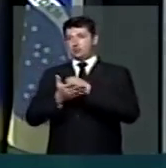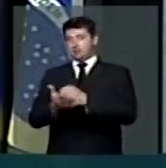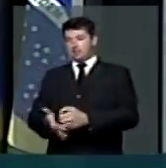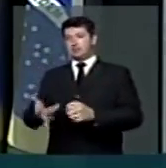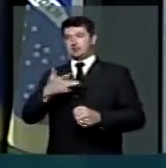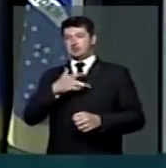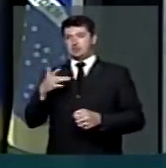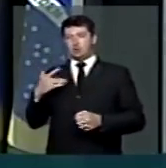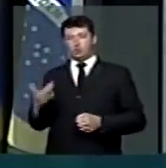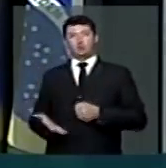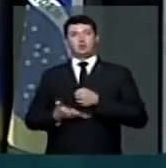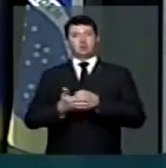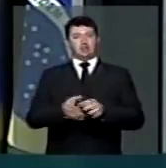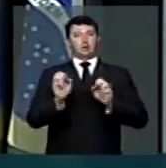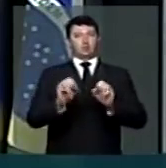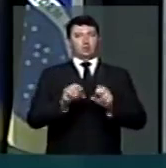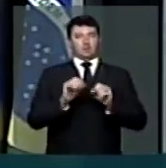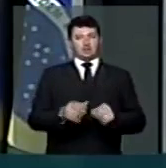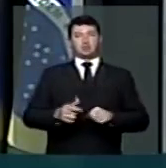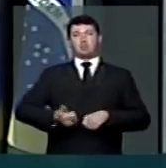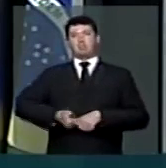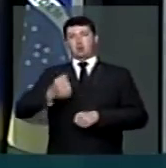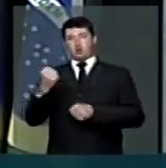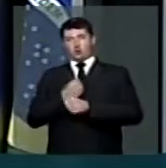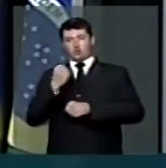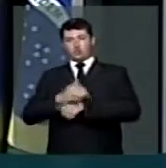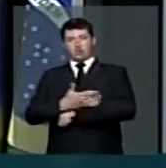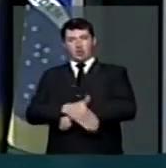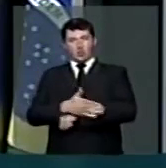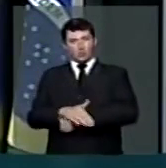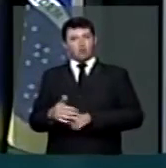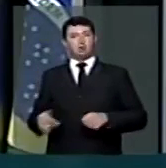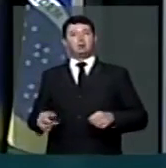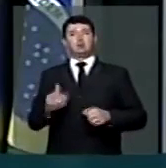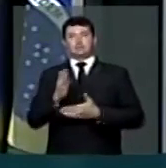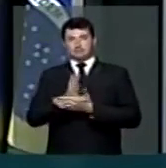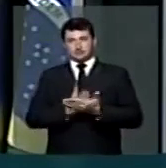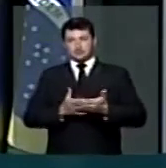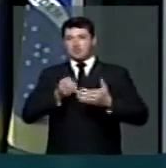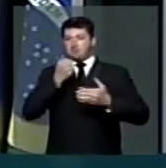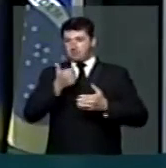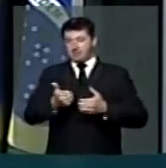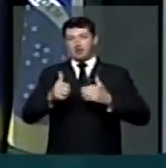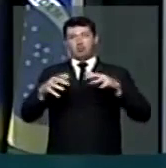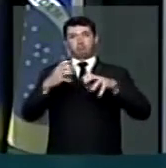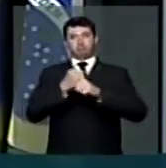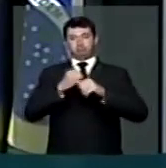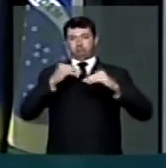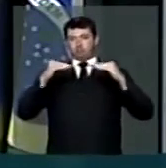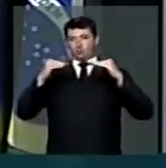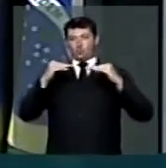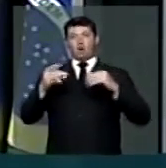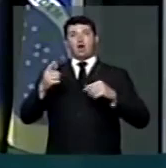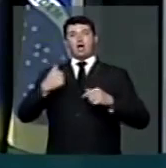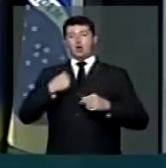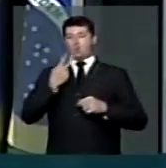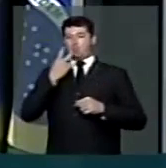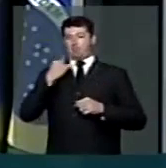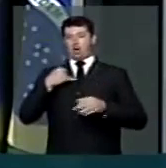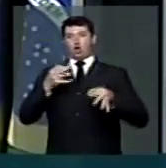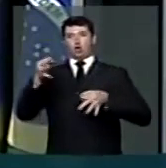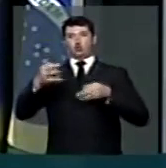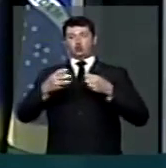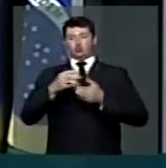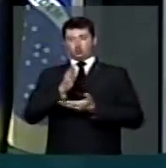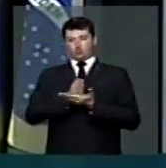a educação, a melhoria das estradas, e são bem fatiadas, como o pai que procura distribuir de forma justa o